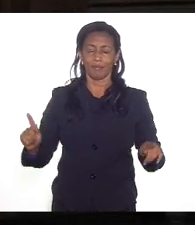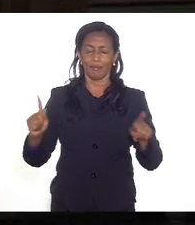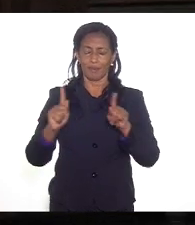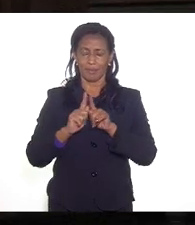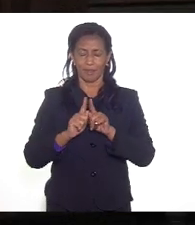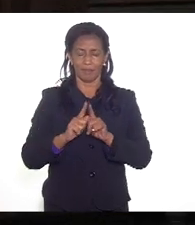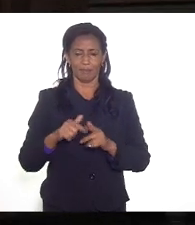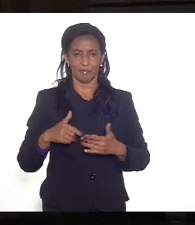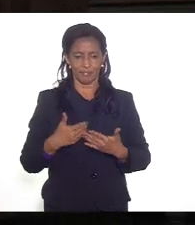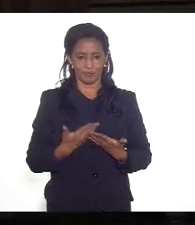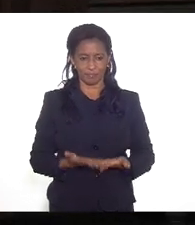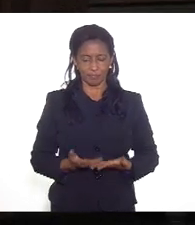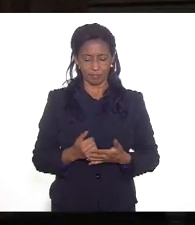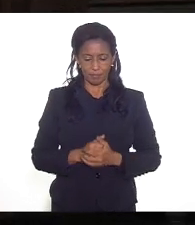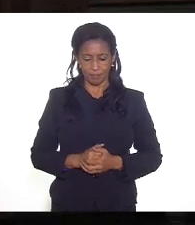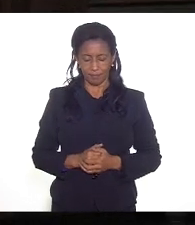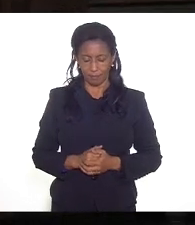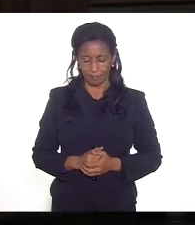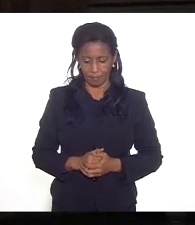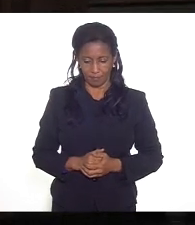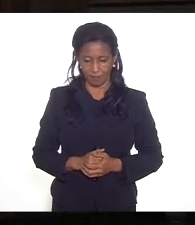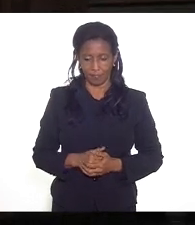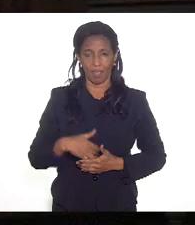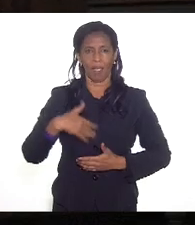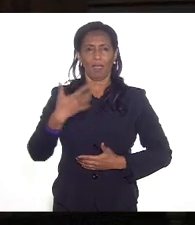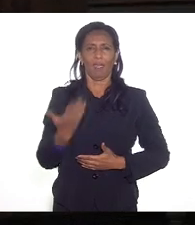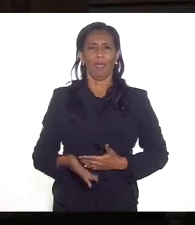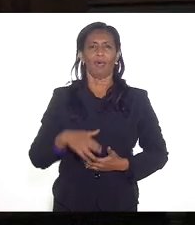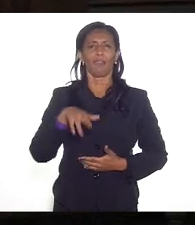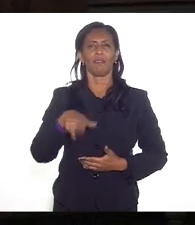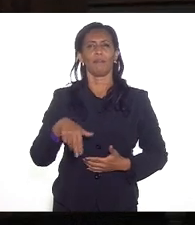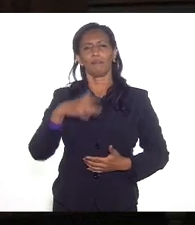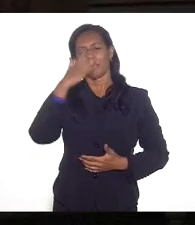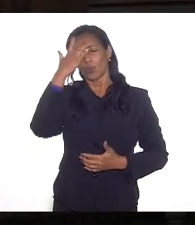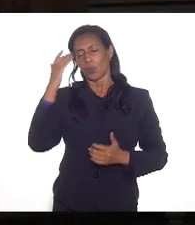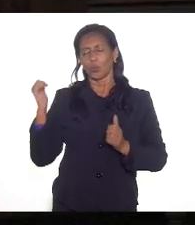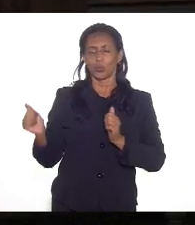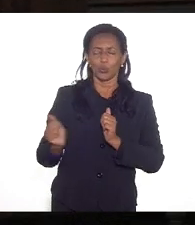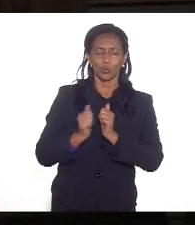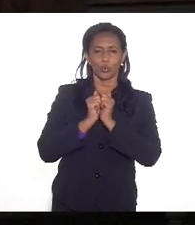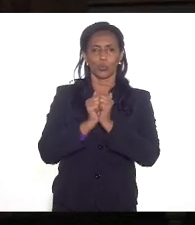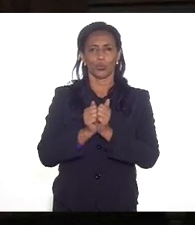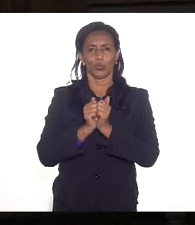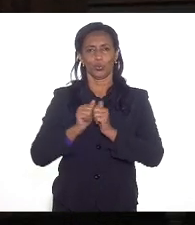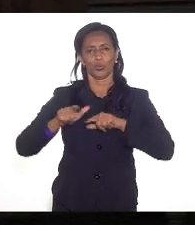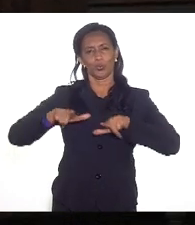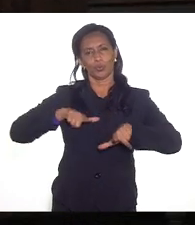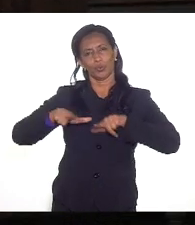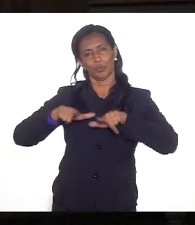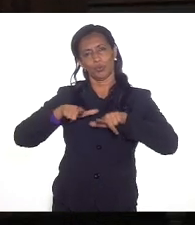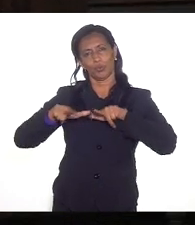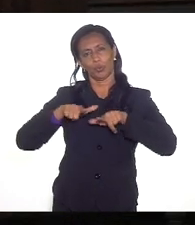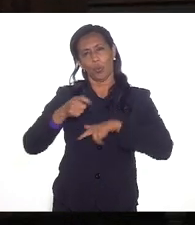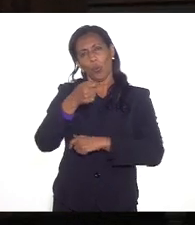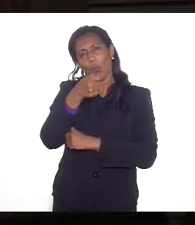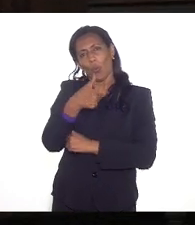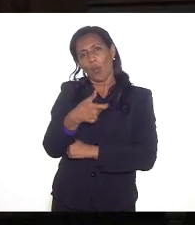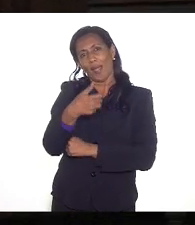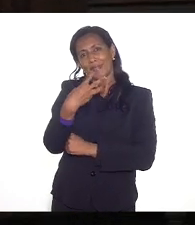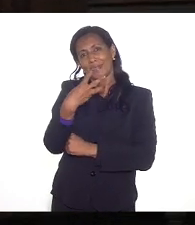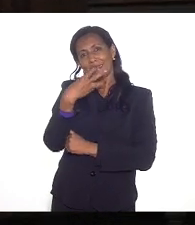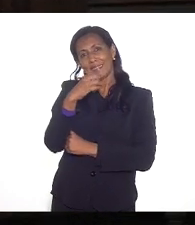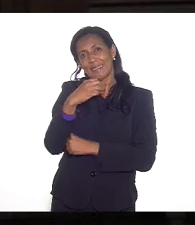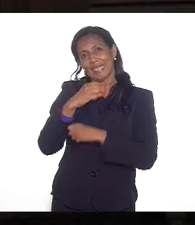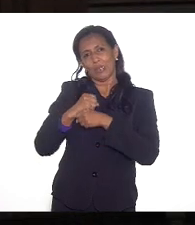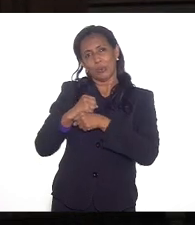taxa né ah ah quem me acompanha dos meus trabalhos tá quase 30